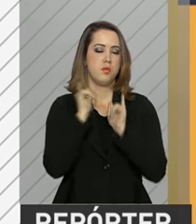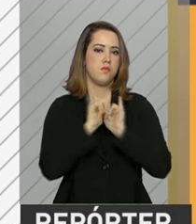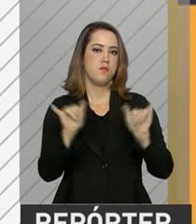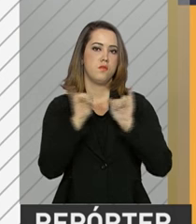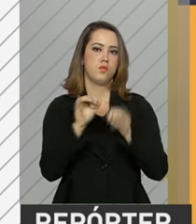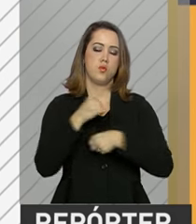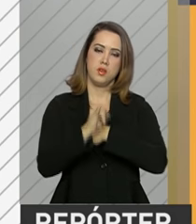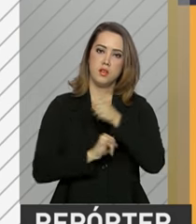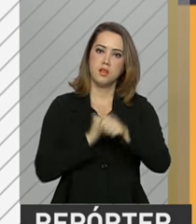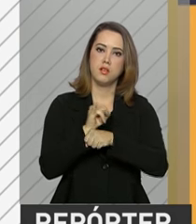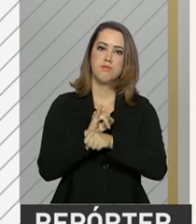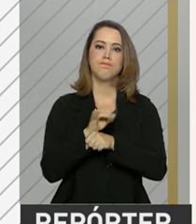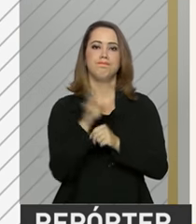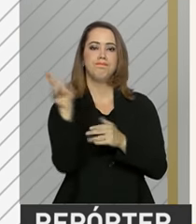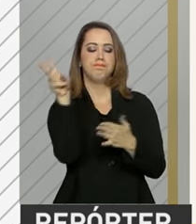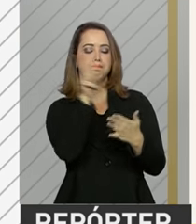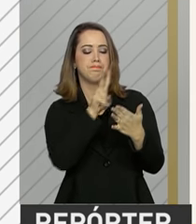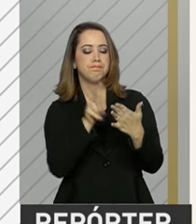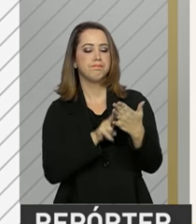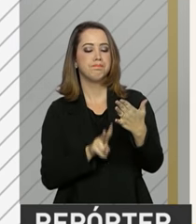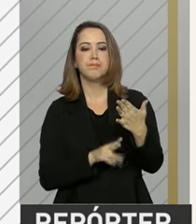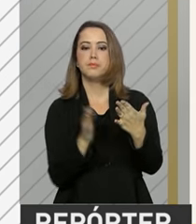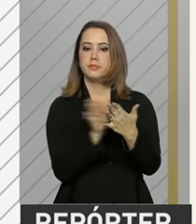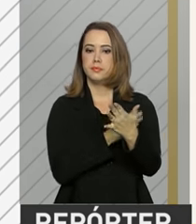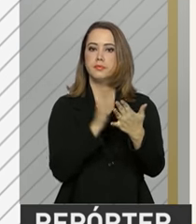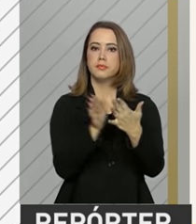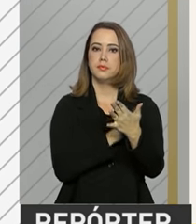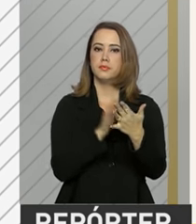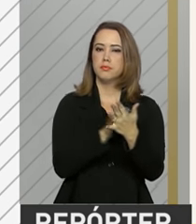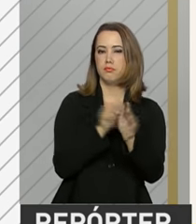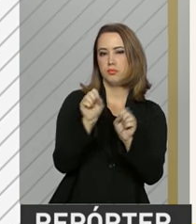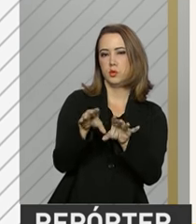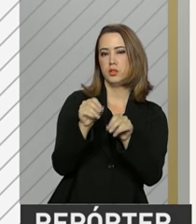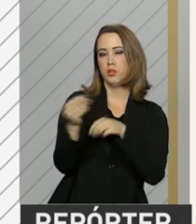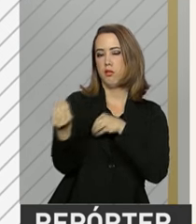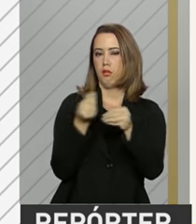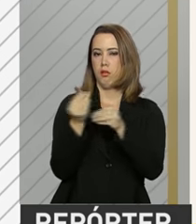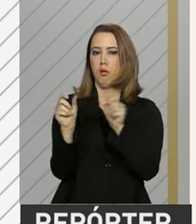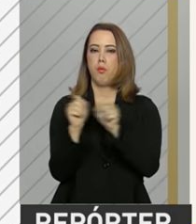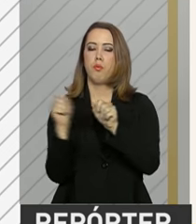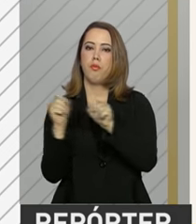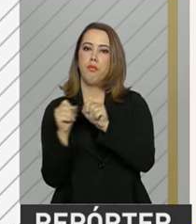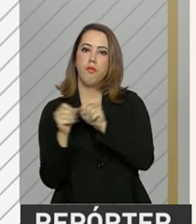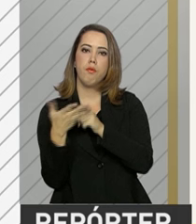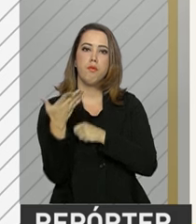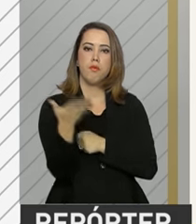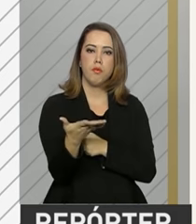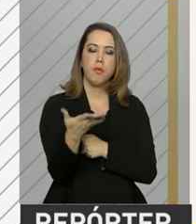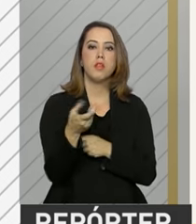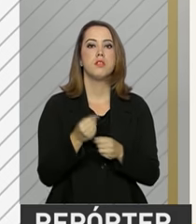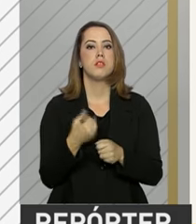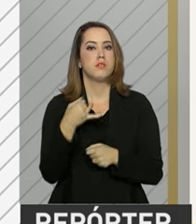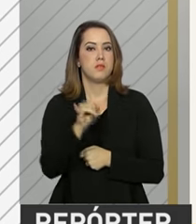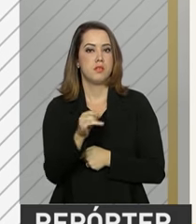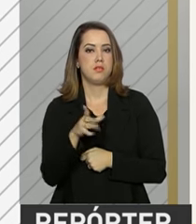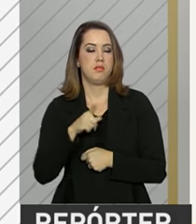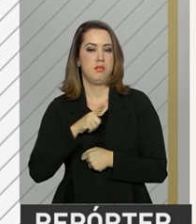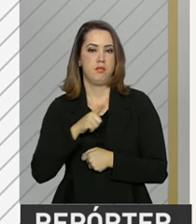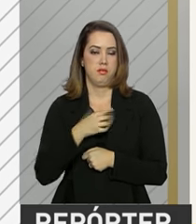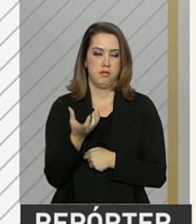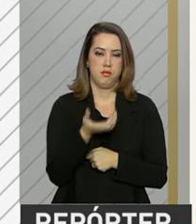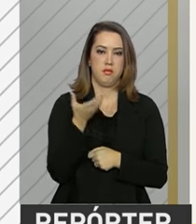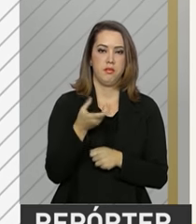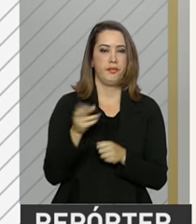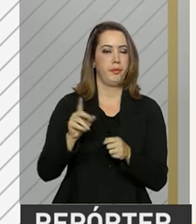passageiros brasileiros e estrangeiros em todas as etapas da viagem aérea. São dicas como aquisição de seguro viagem,